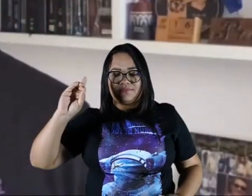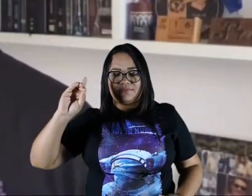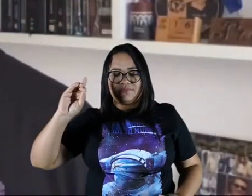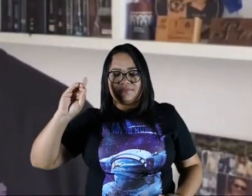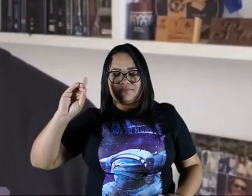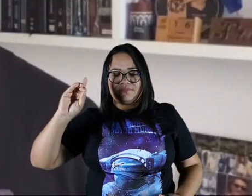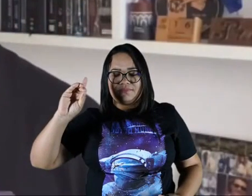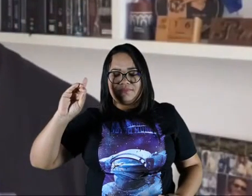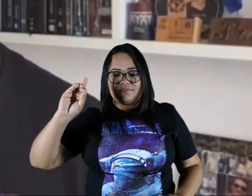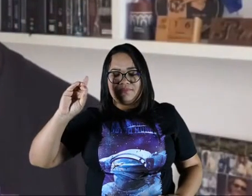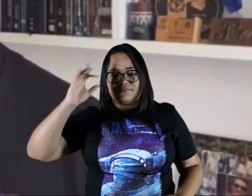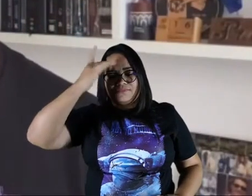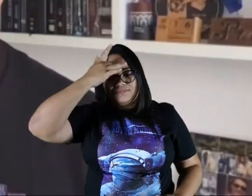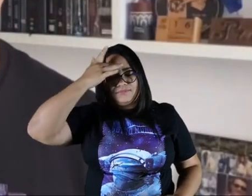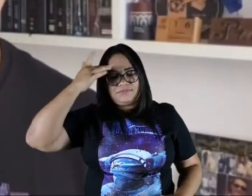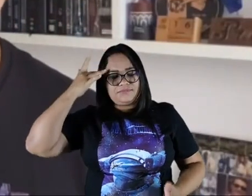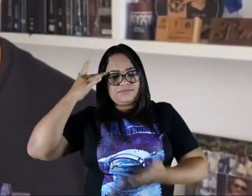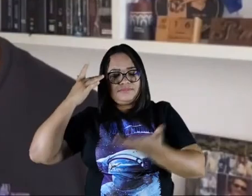Esses homens e mulheres,